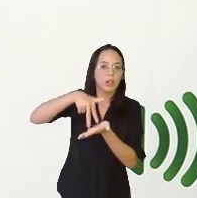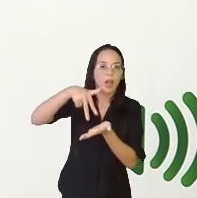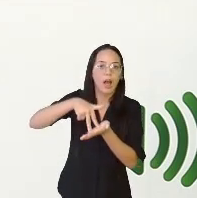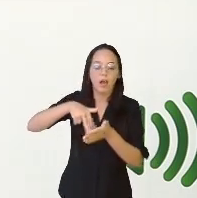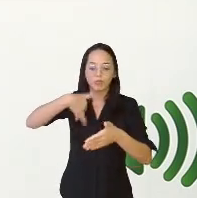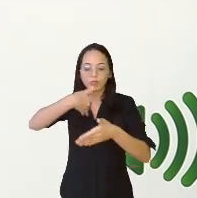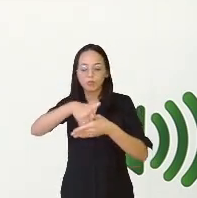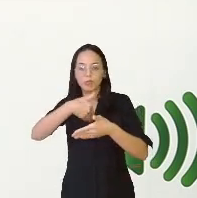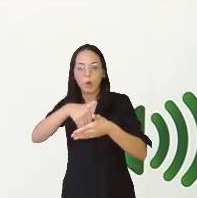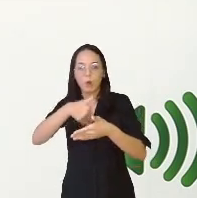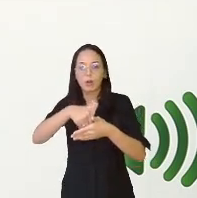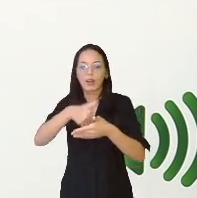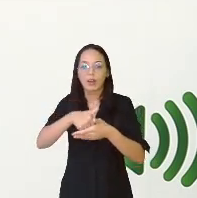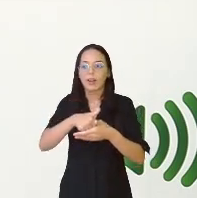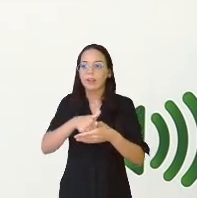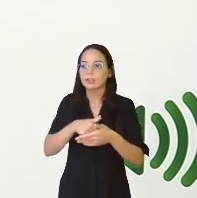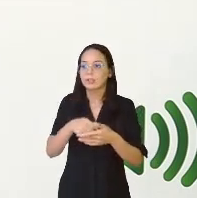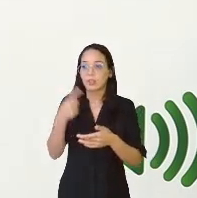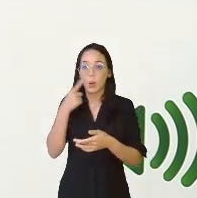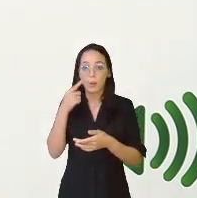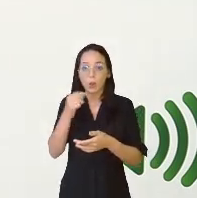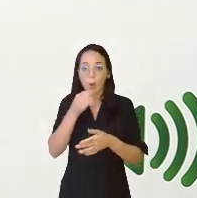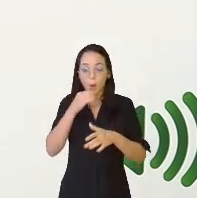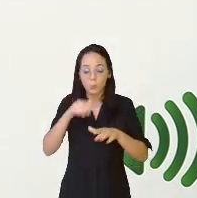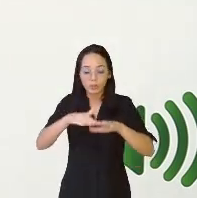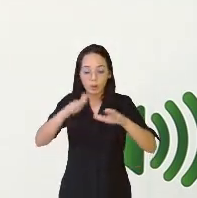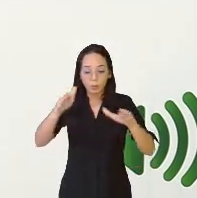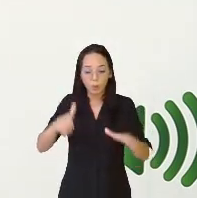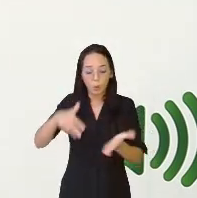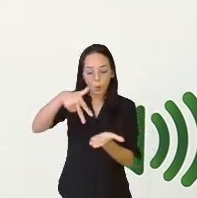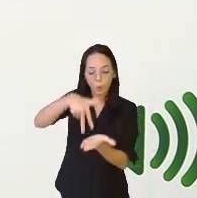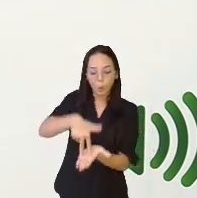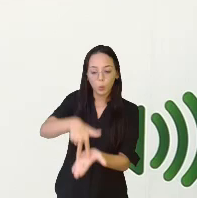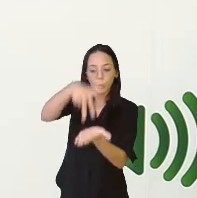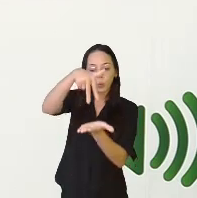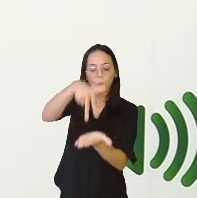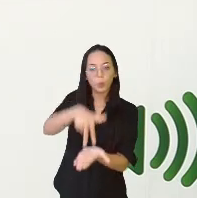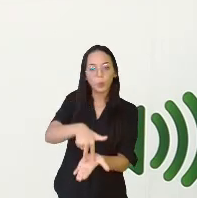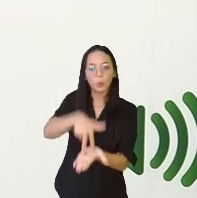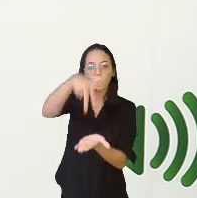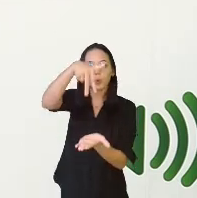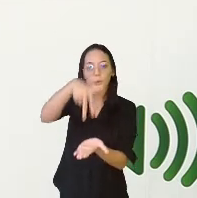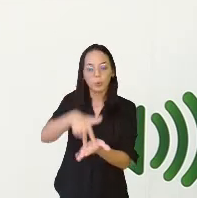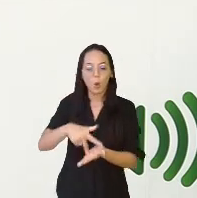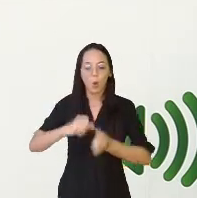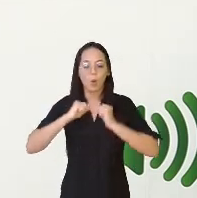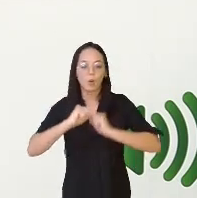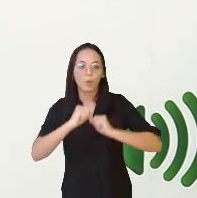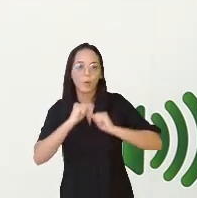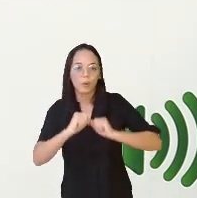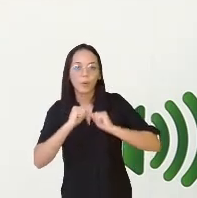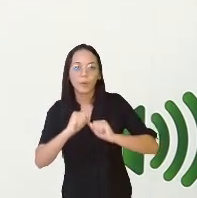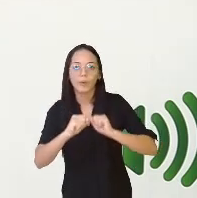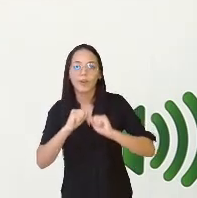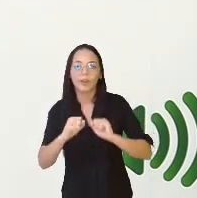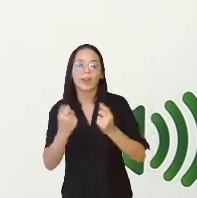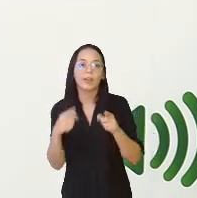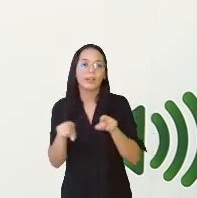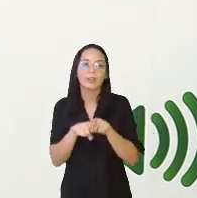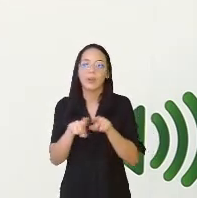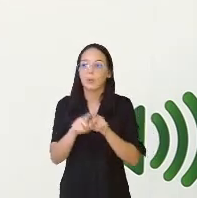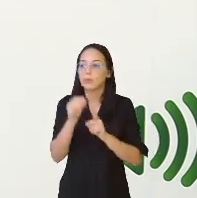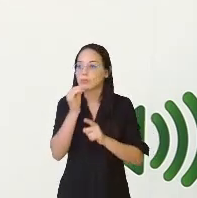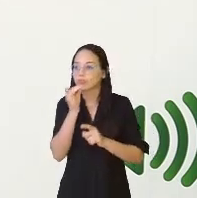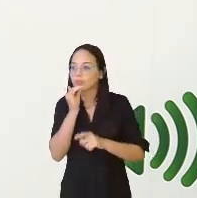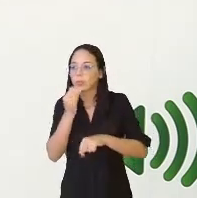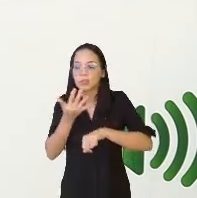jogar bola, para pular na cama elástica, para correr, para fazer aquele exercício na aula